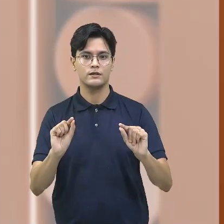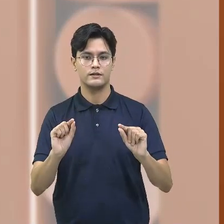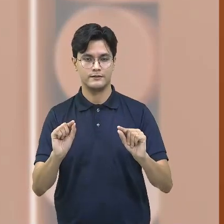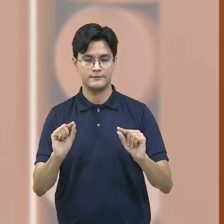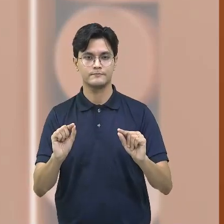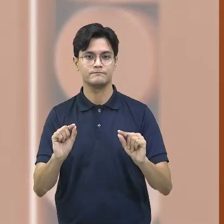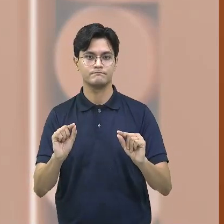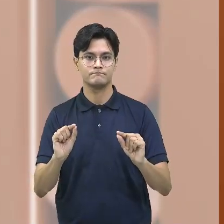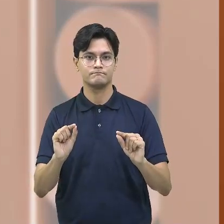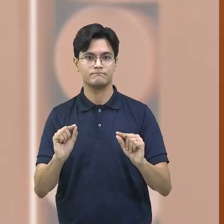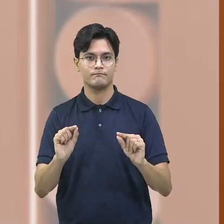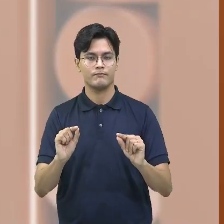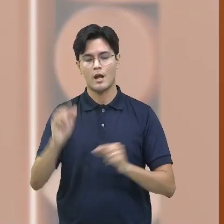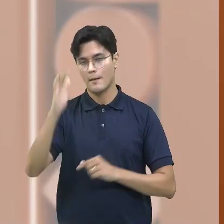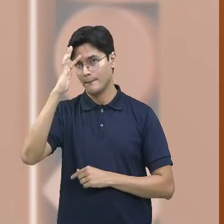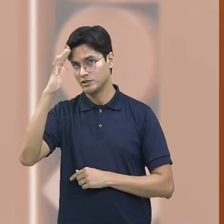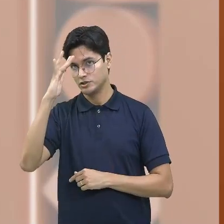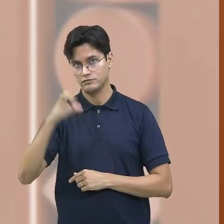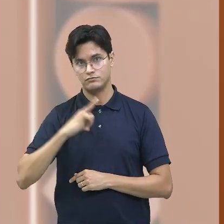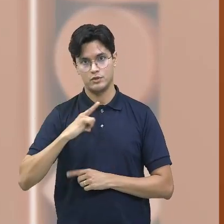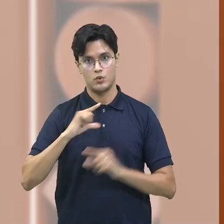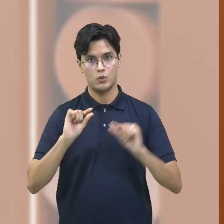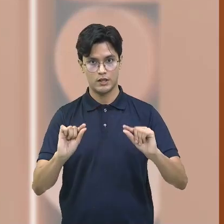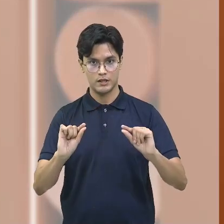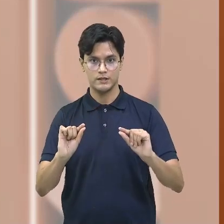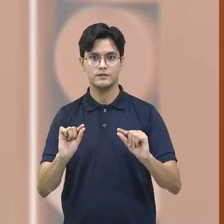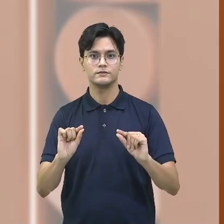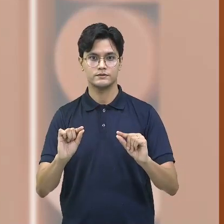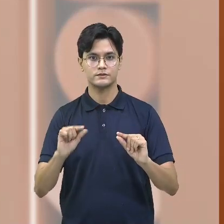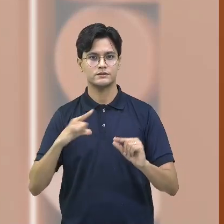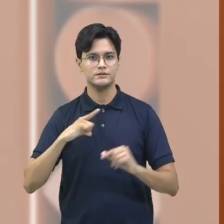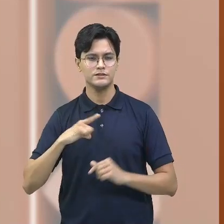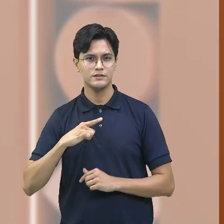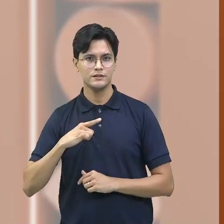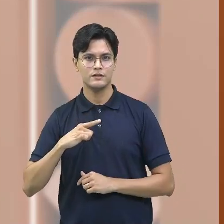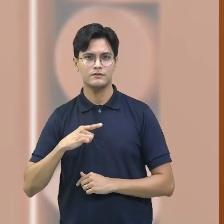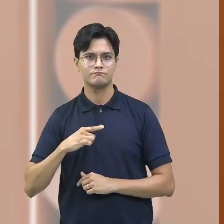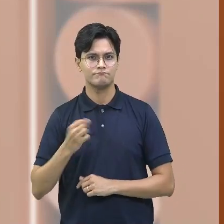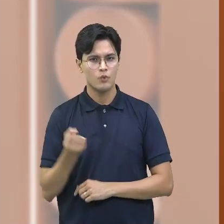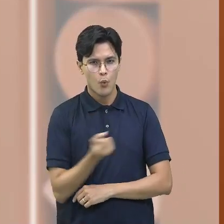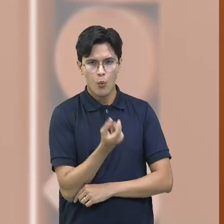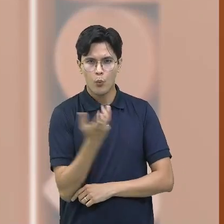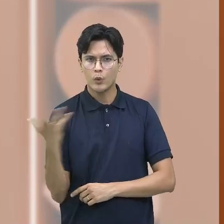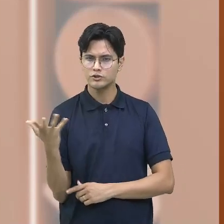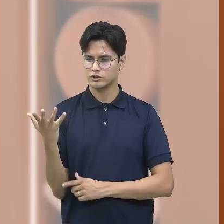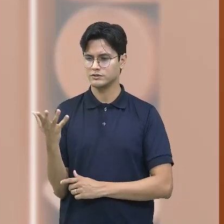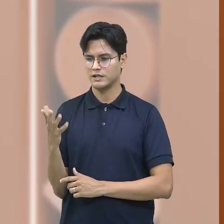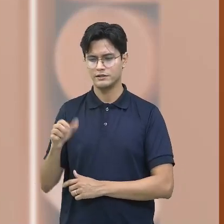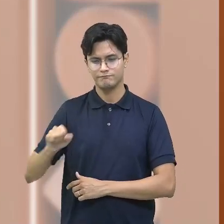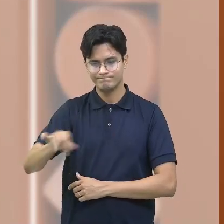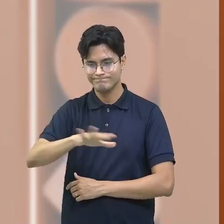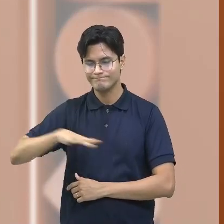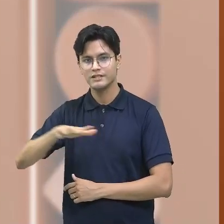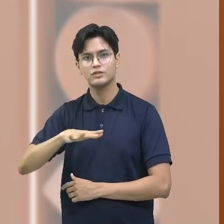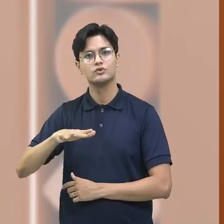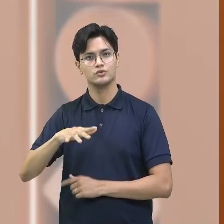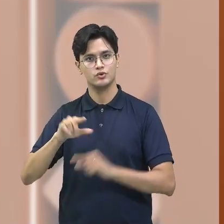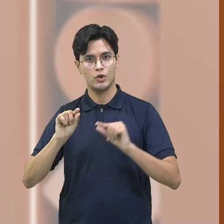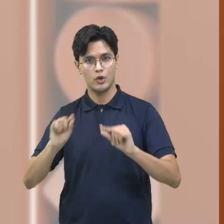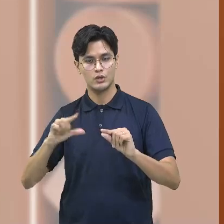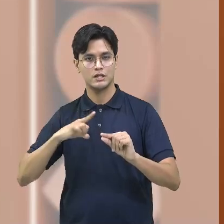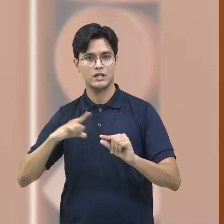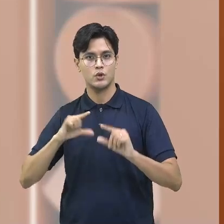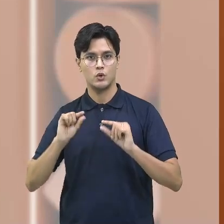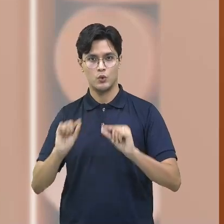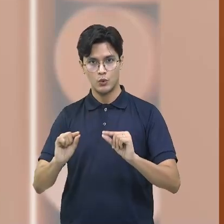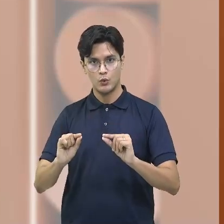você tem uma quantidade gigantesca de território onde a